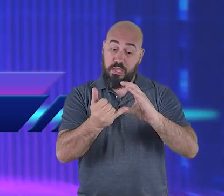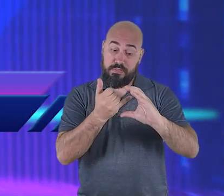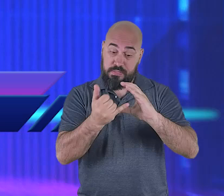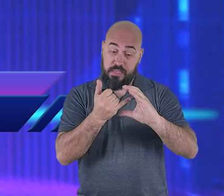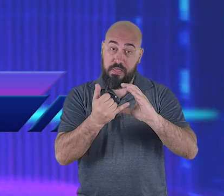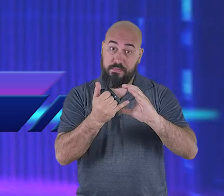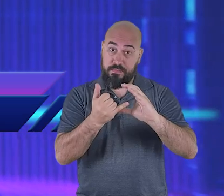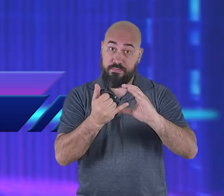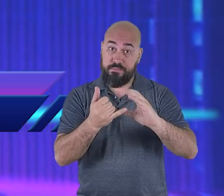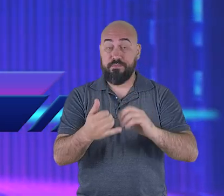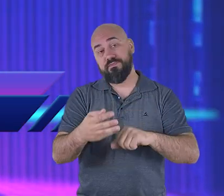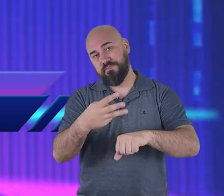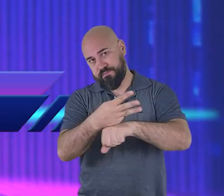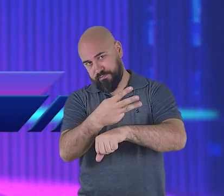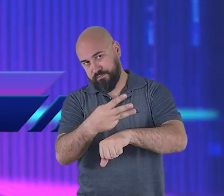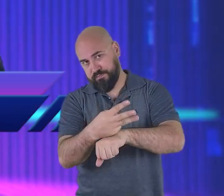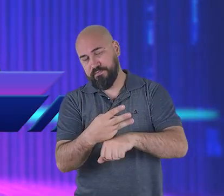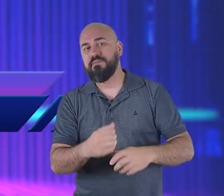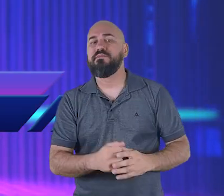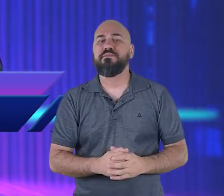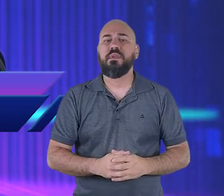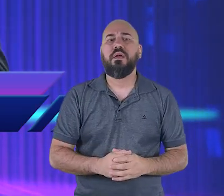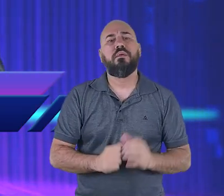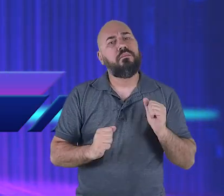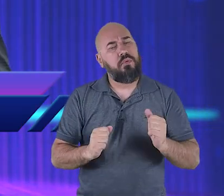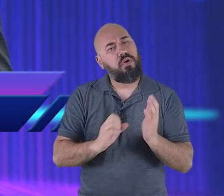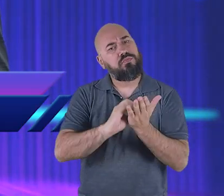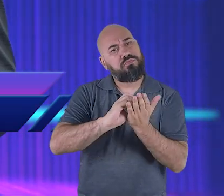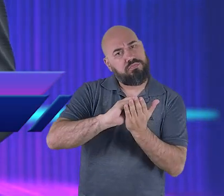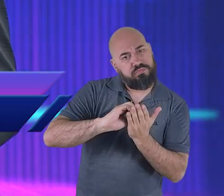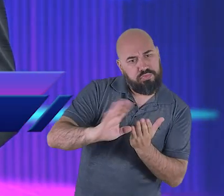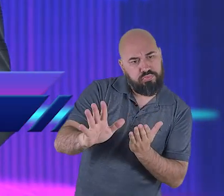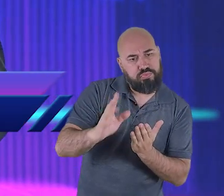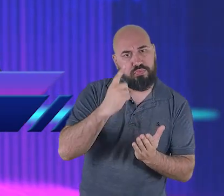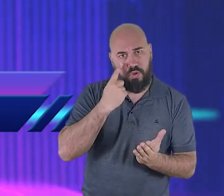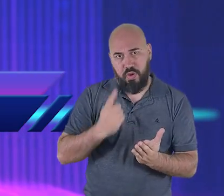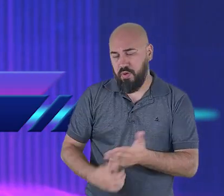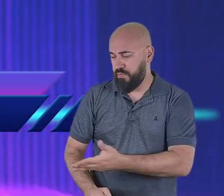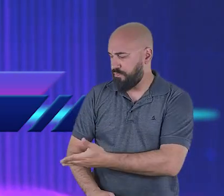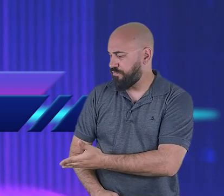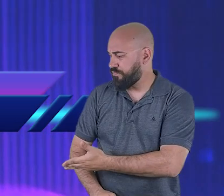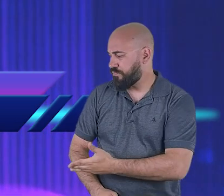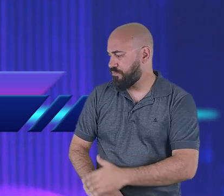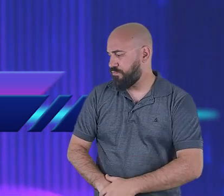WhatsApp, no número 12 982 44